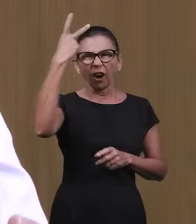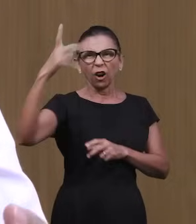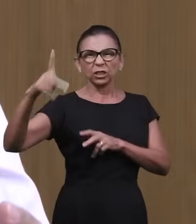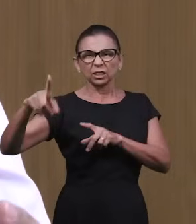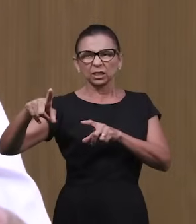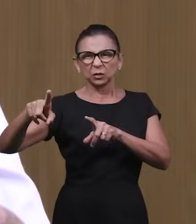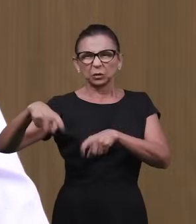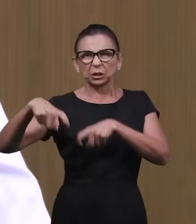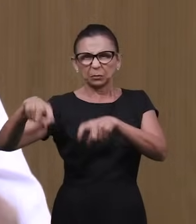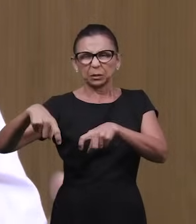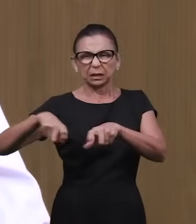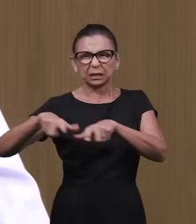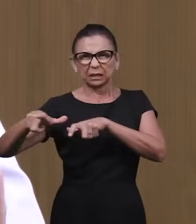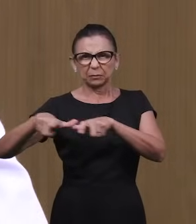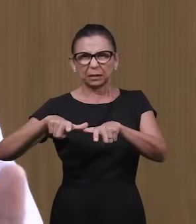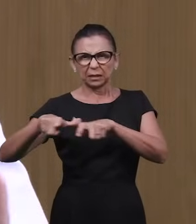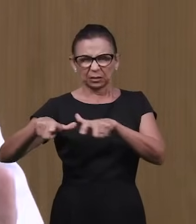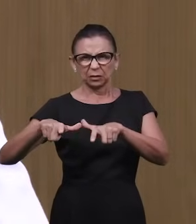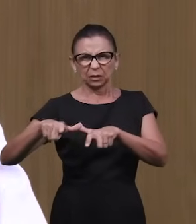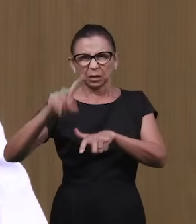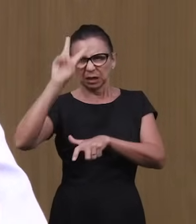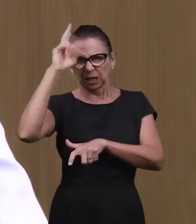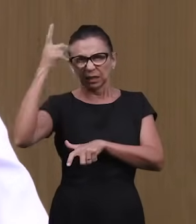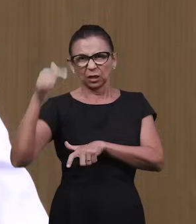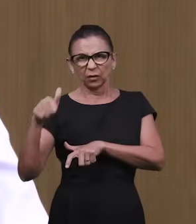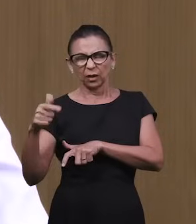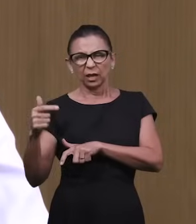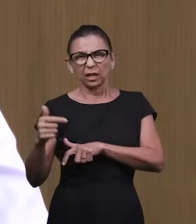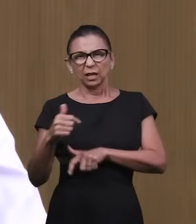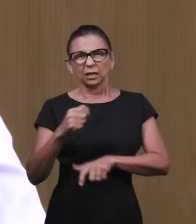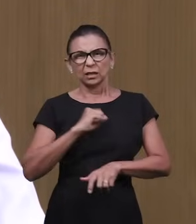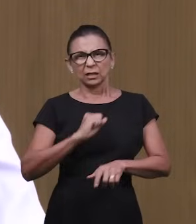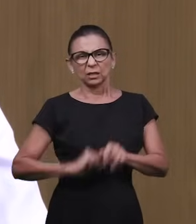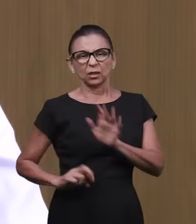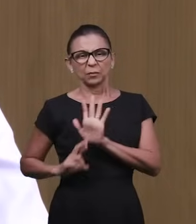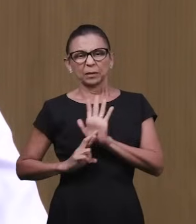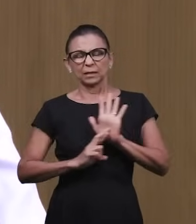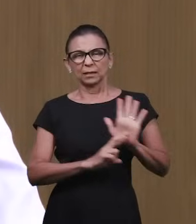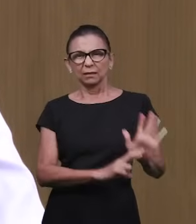dos camponeses, já que as condições eram realmente difíceis,